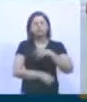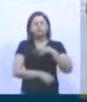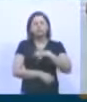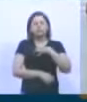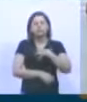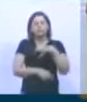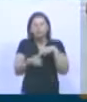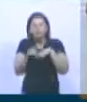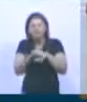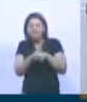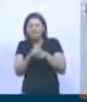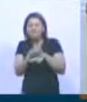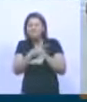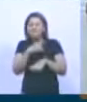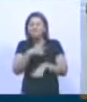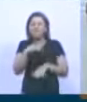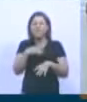inferioridade.